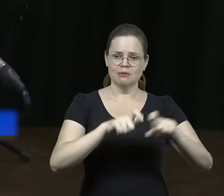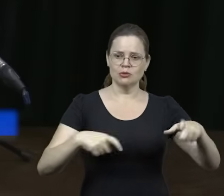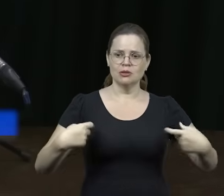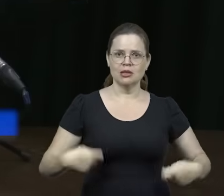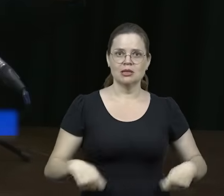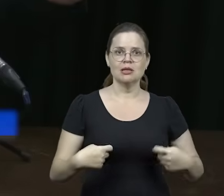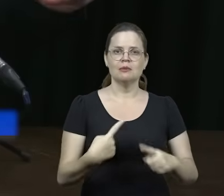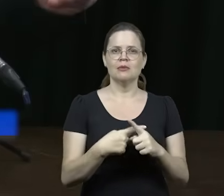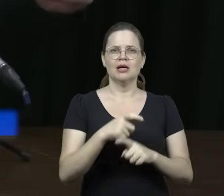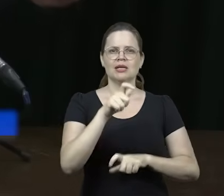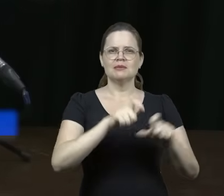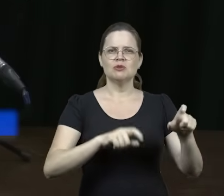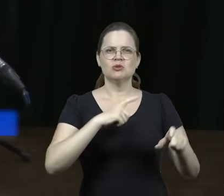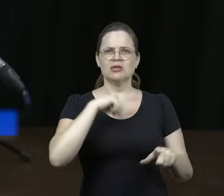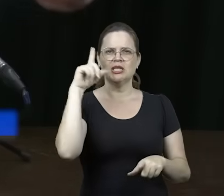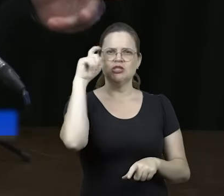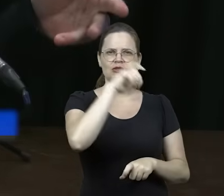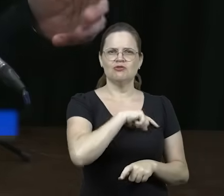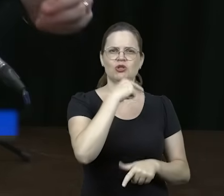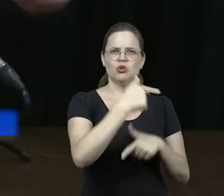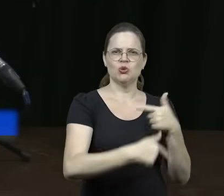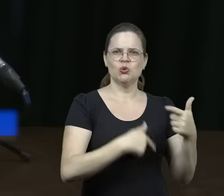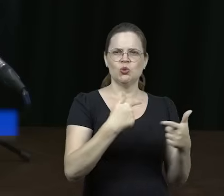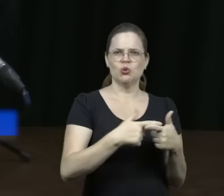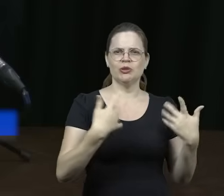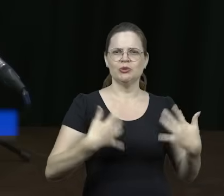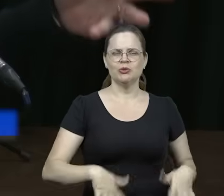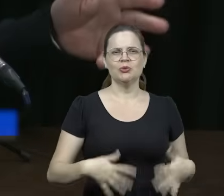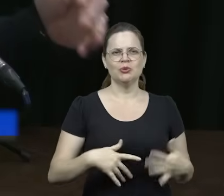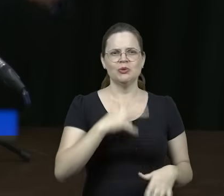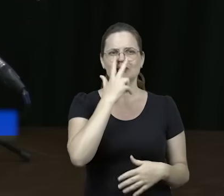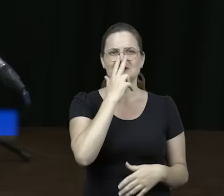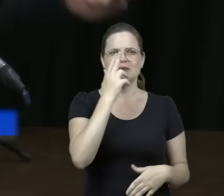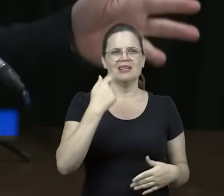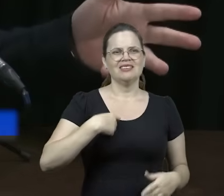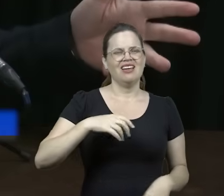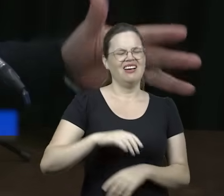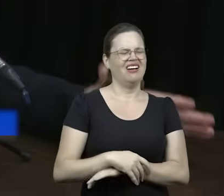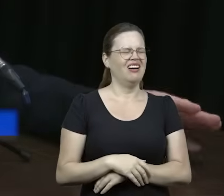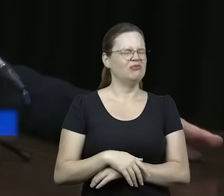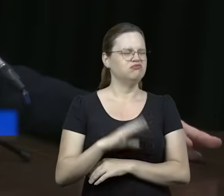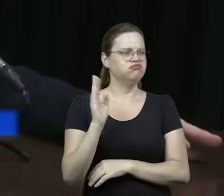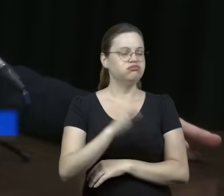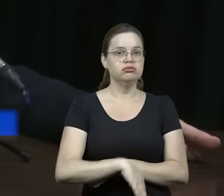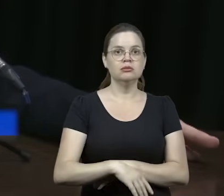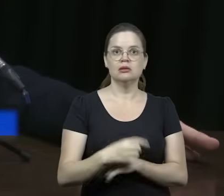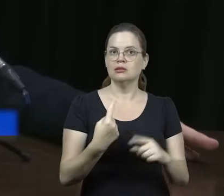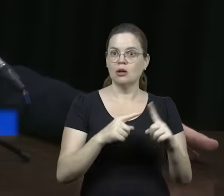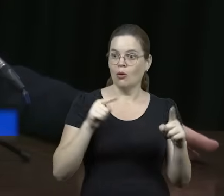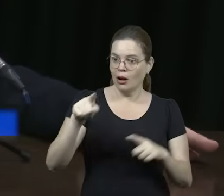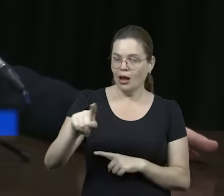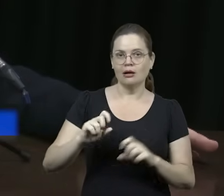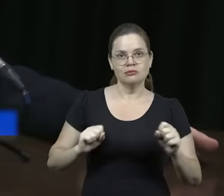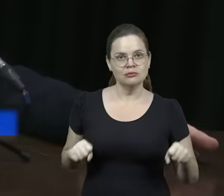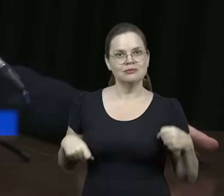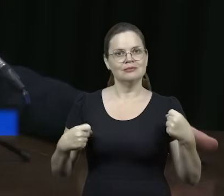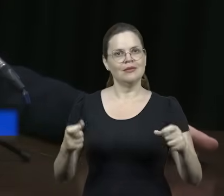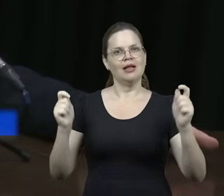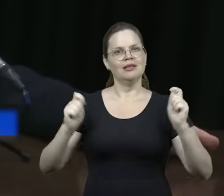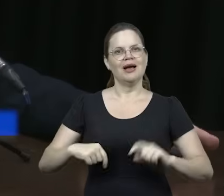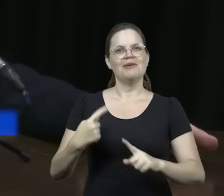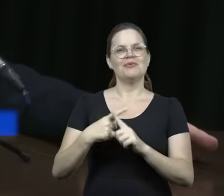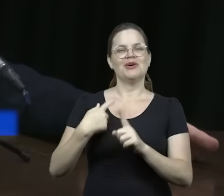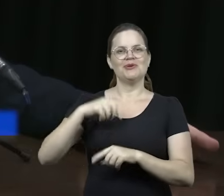estão fugindo das lutas, das dificuldades, aqueles que estão desanimados, cansados. É nesse abrigo, debaixo